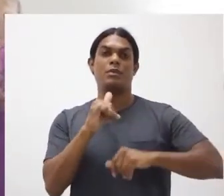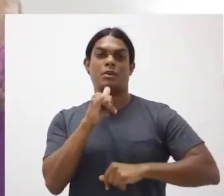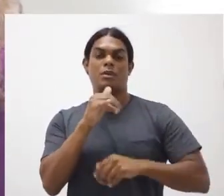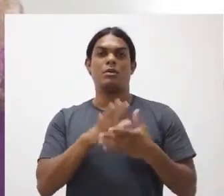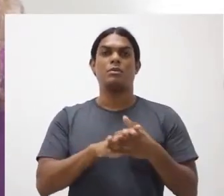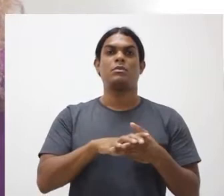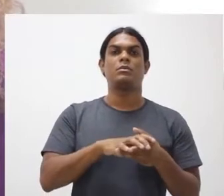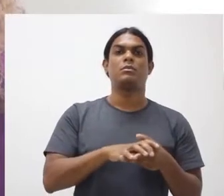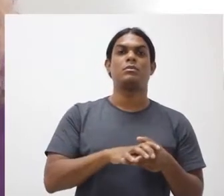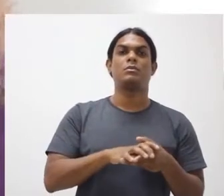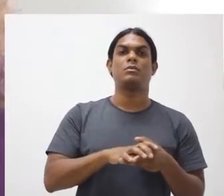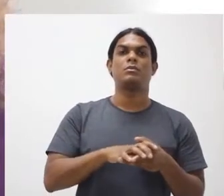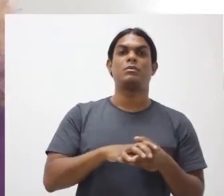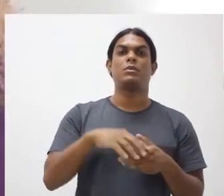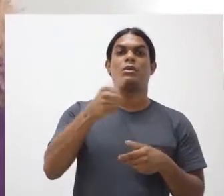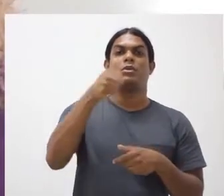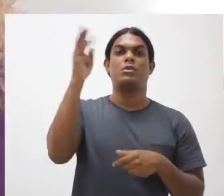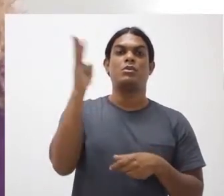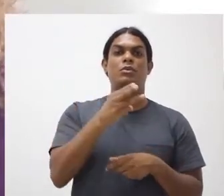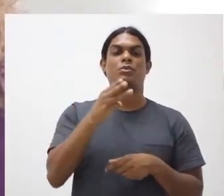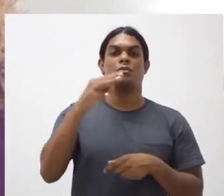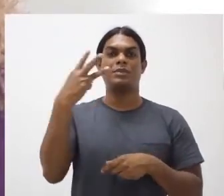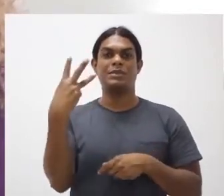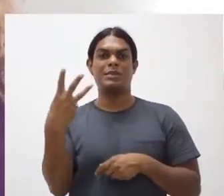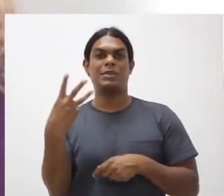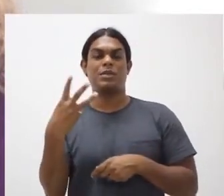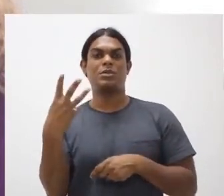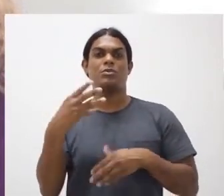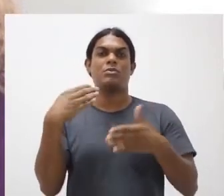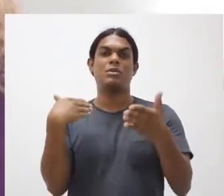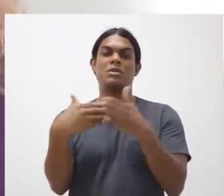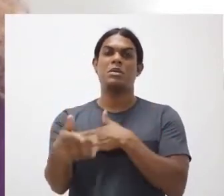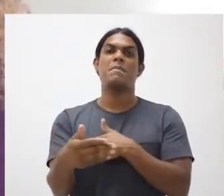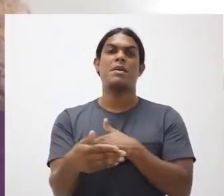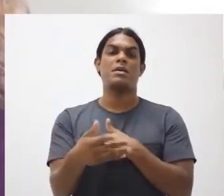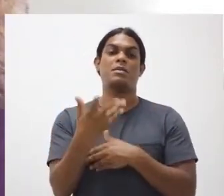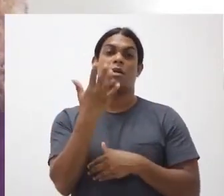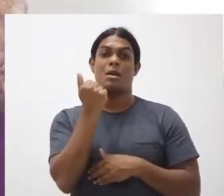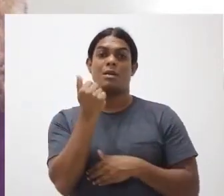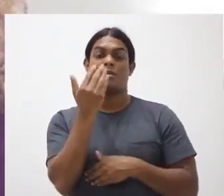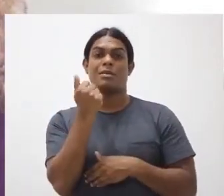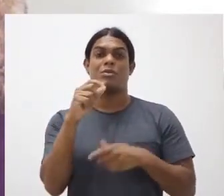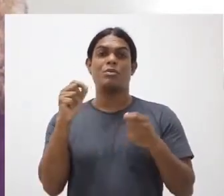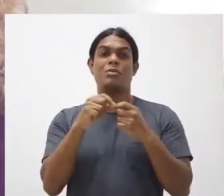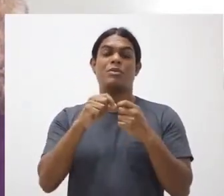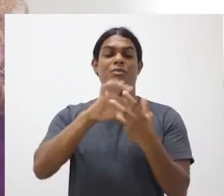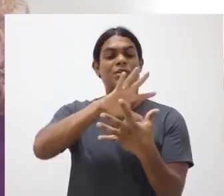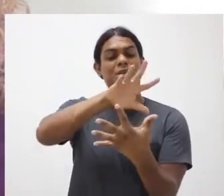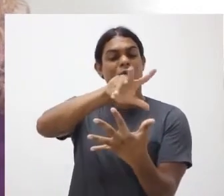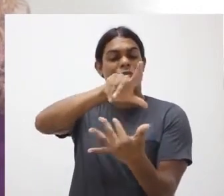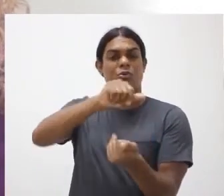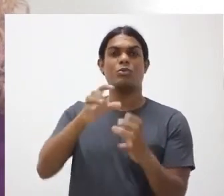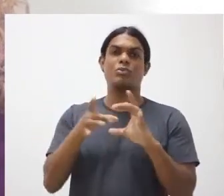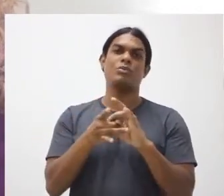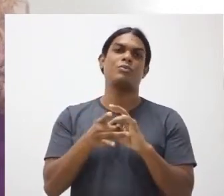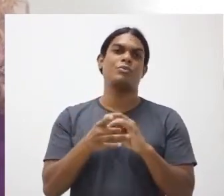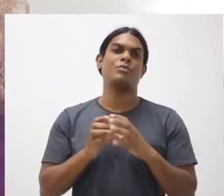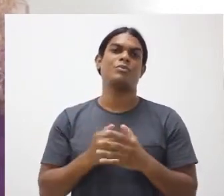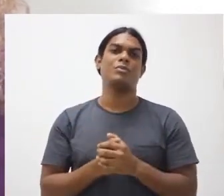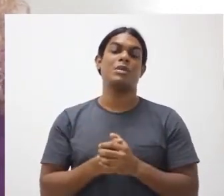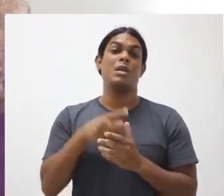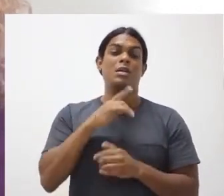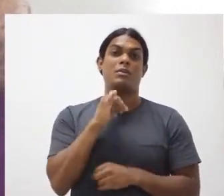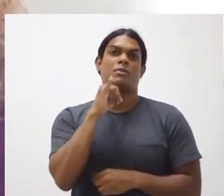1/3 da nossa produção de comida se perde em algum ponto. Essa informação foi a informação